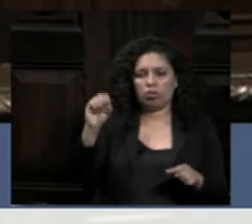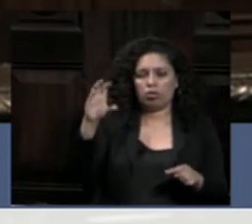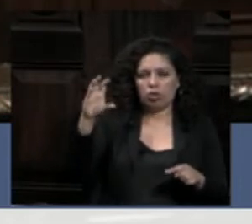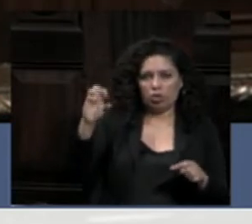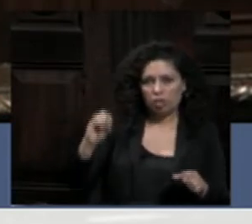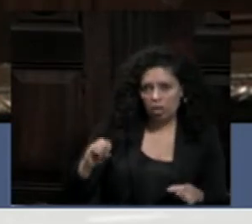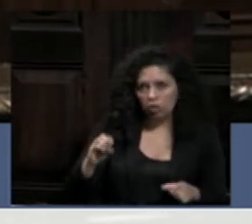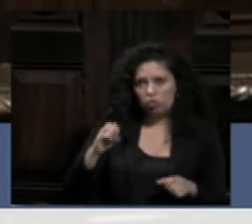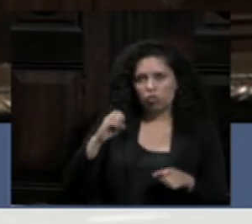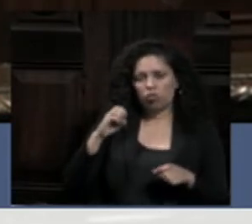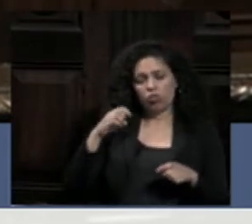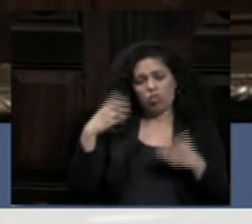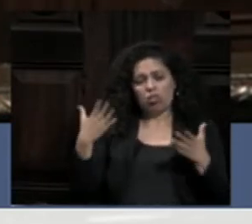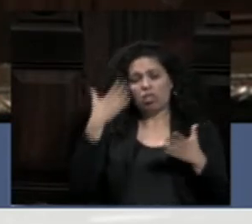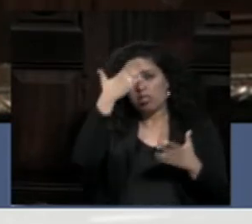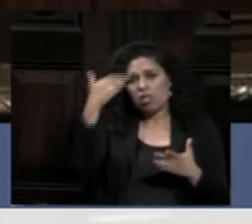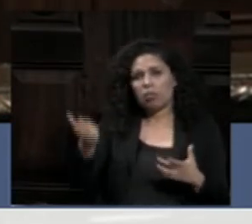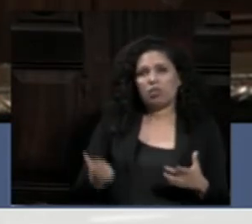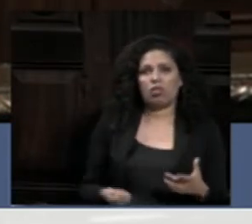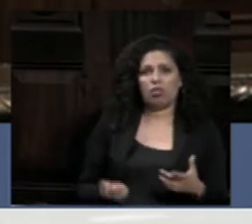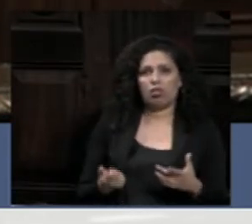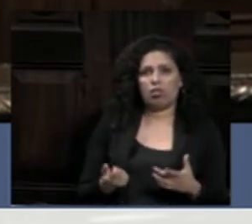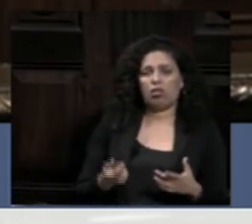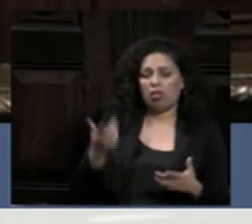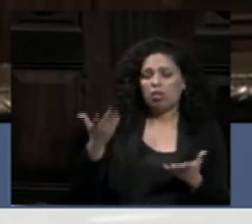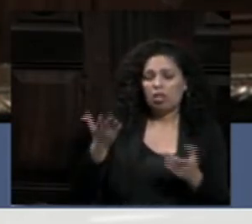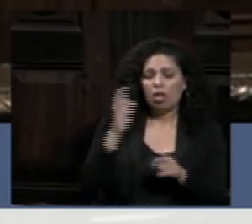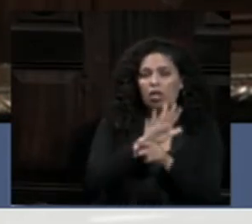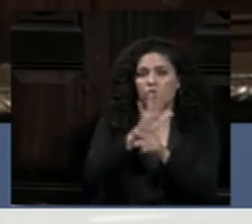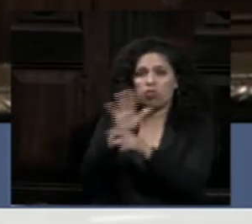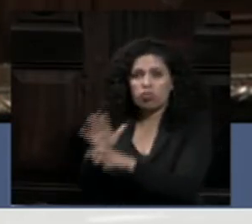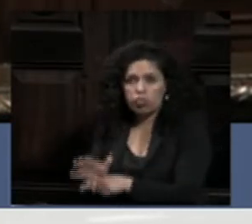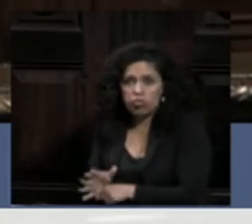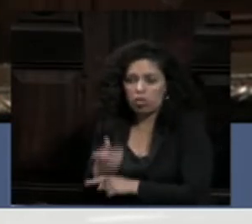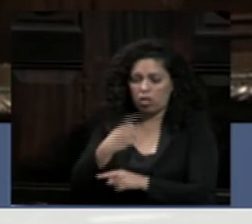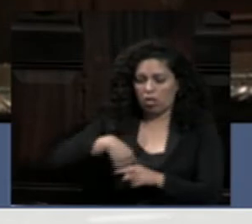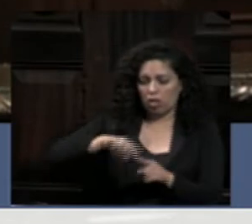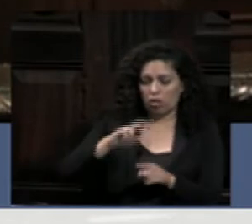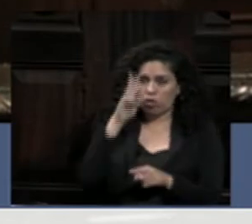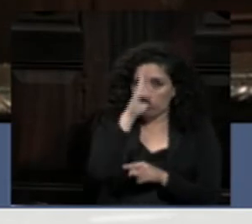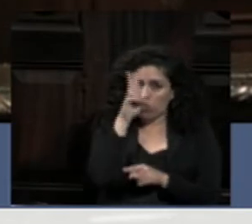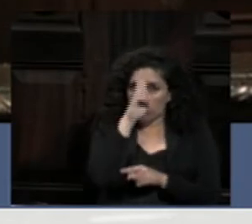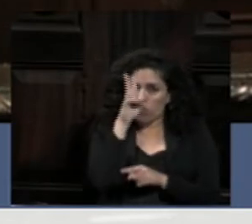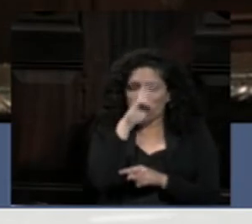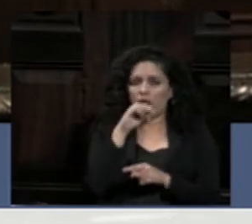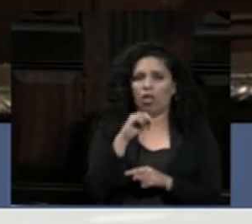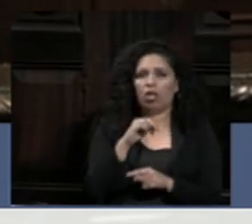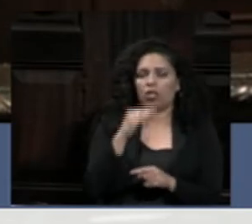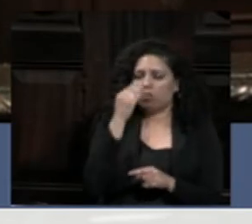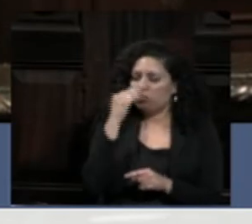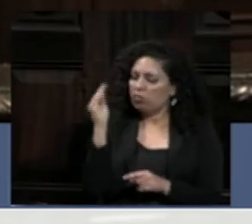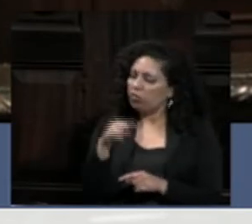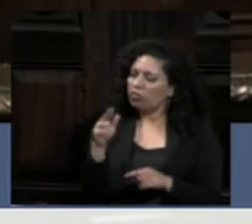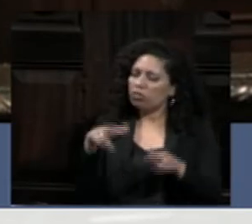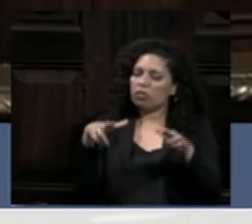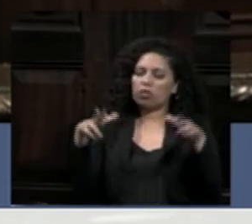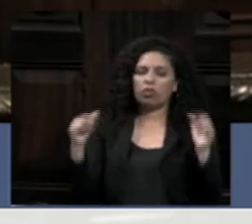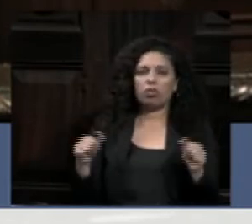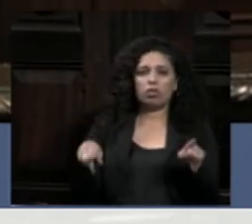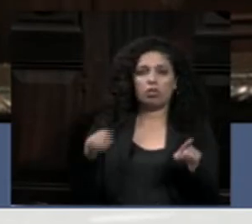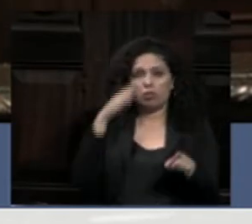Público, possam nos auxiliar a essa preservação e principalmente para que a